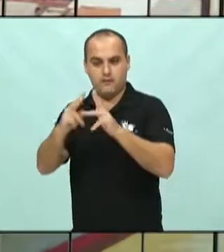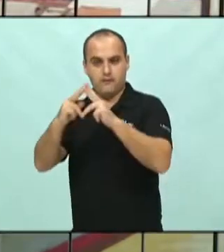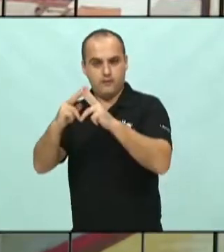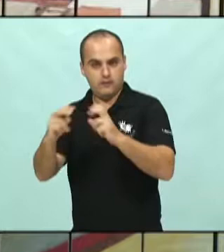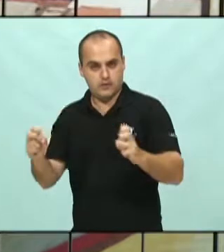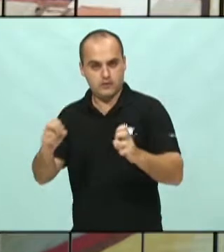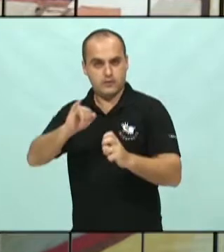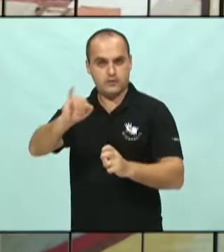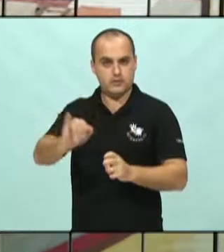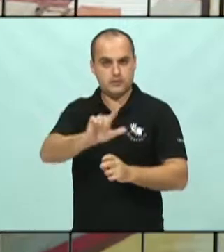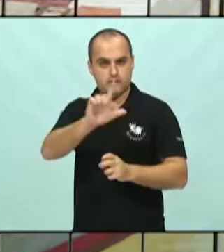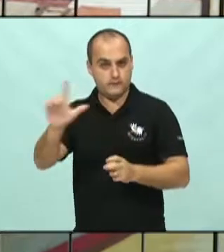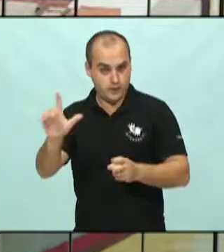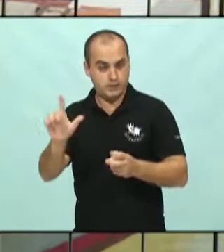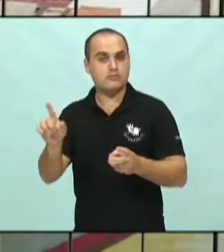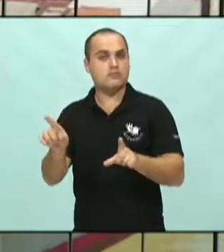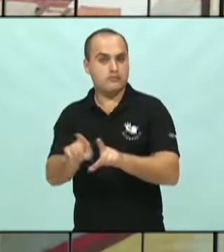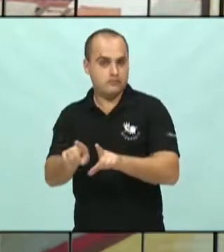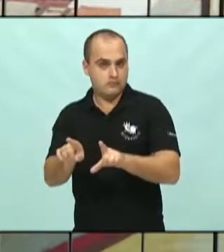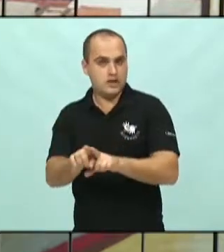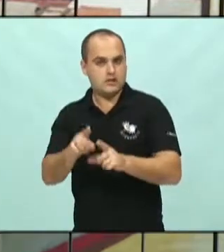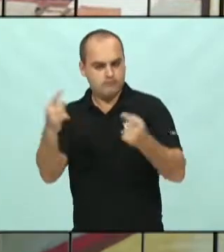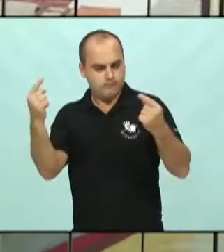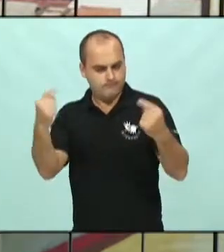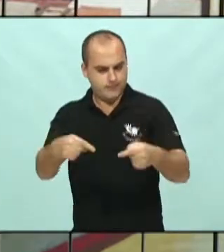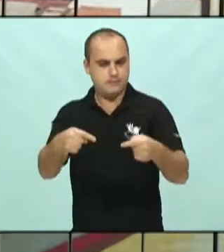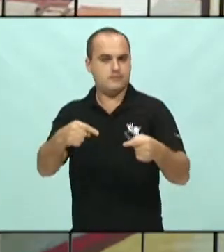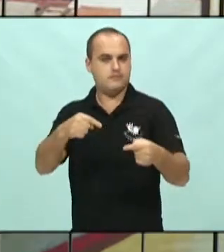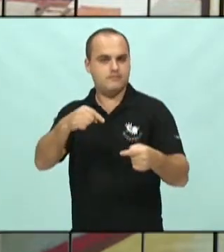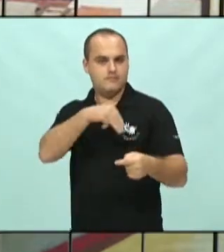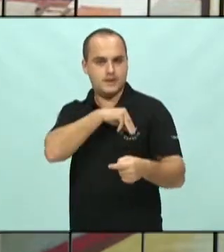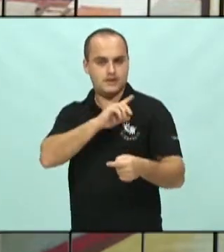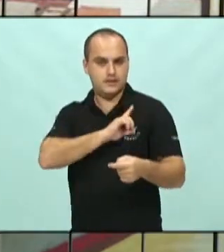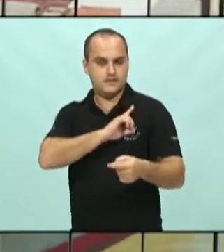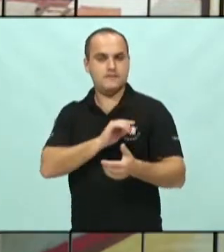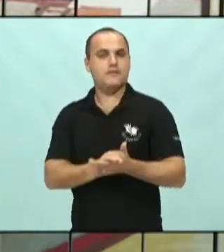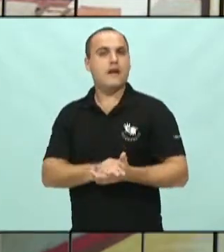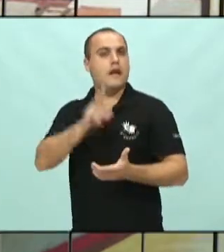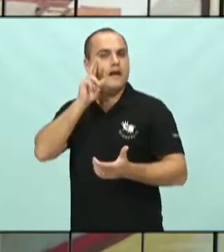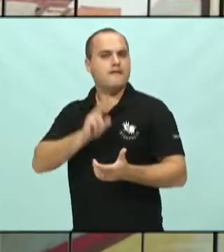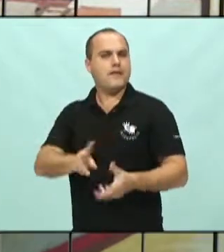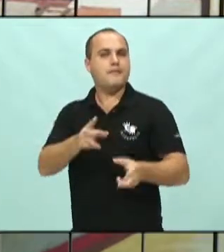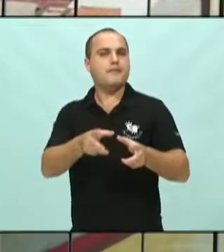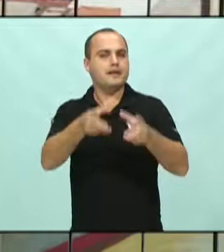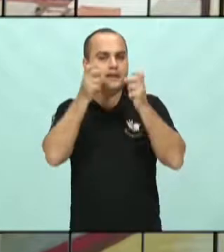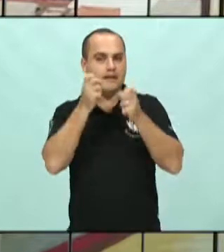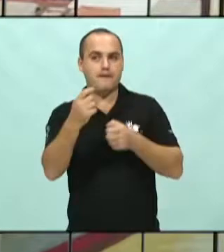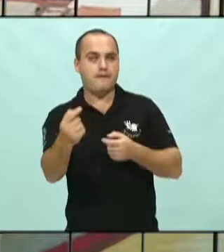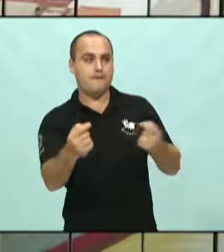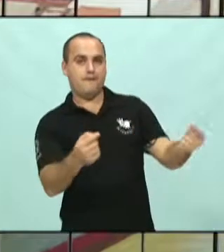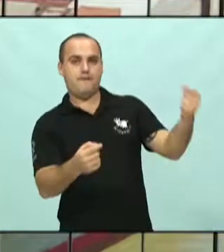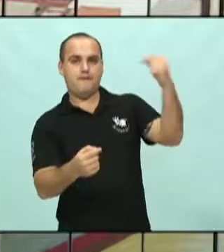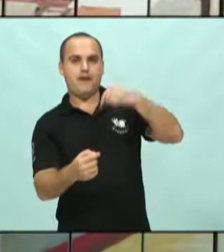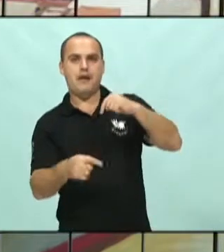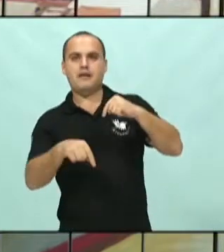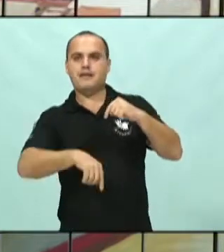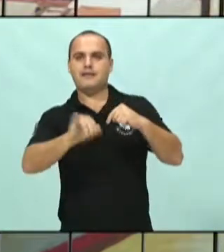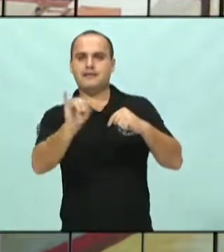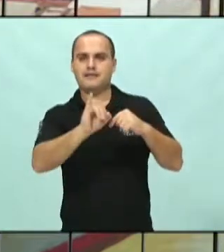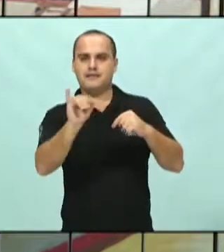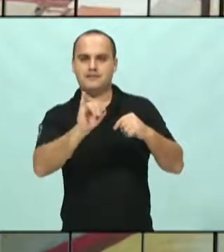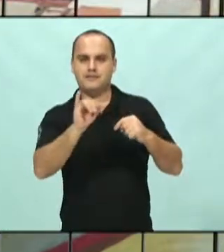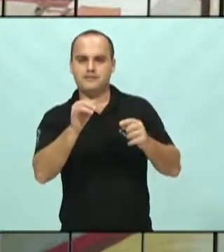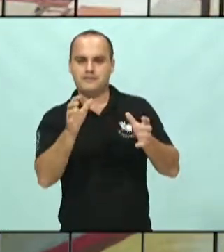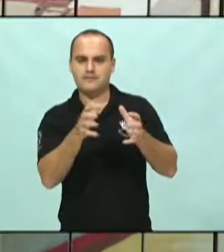Florianópolis, né, de Joinville. Joinville virou um grande rival do Marcílio. E a gente percebe aí, quando eles vêm jogar aqui em Itajaí, aquele